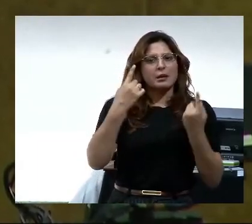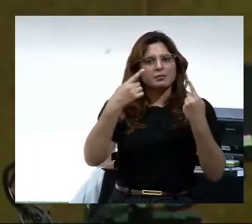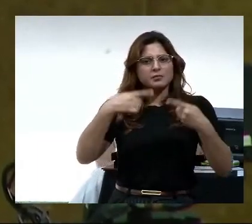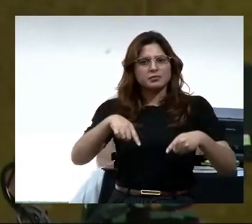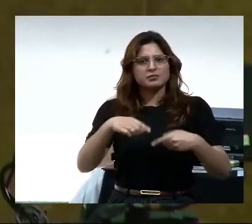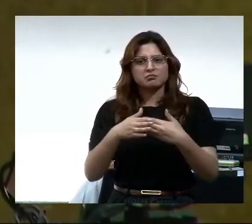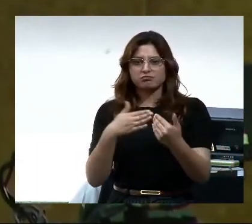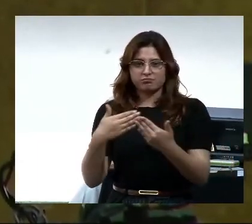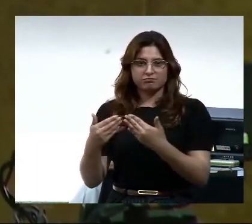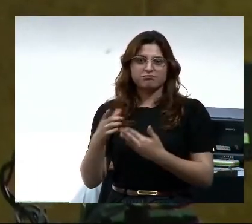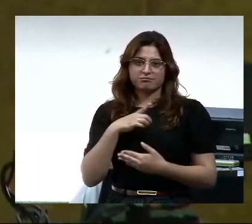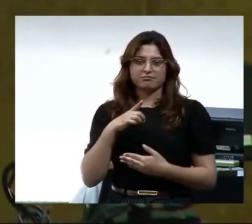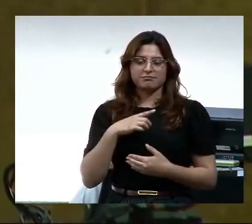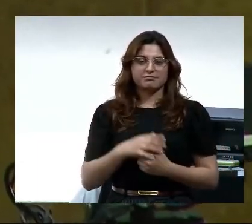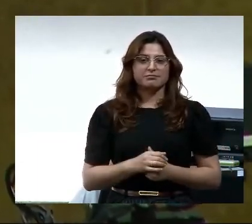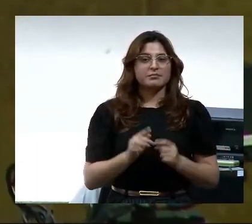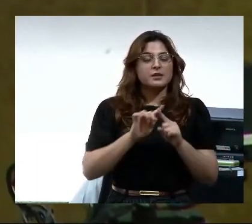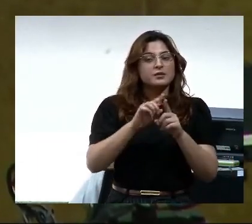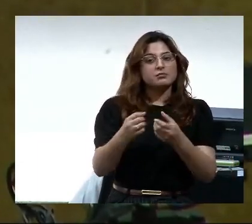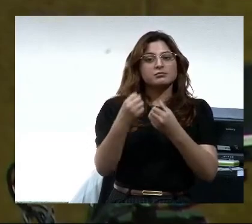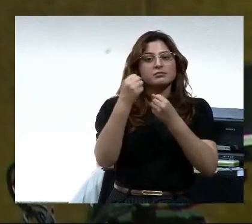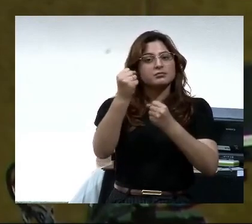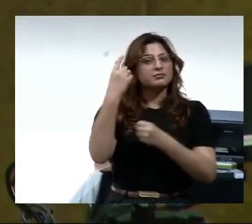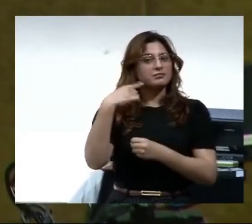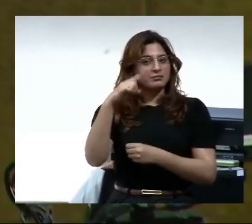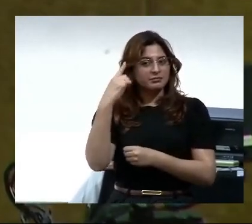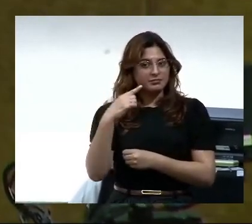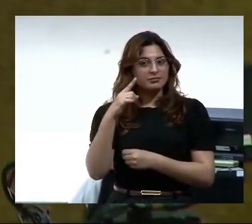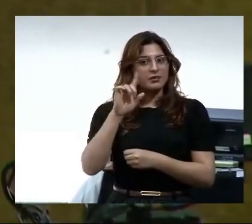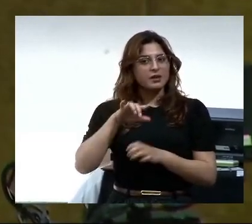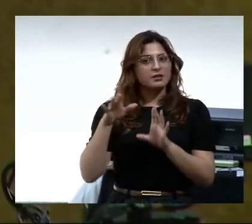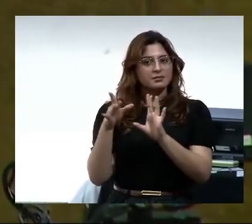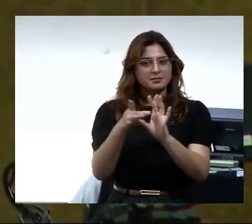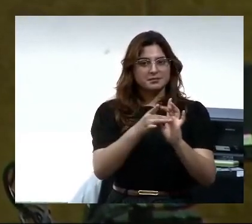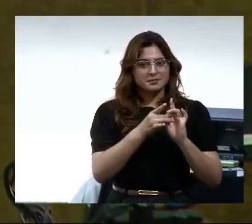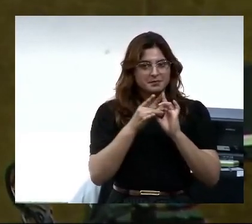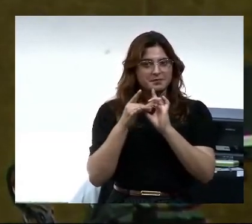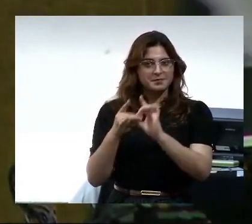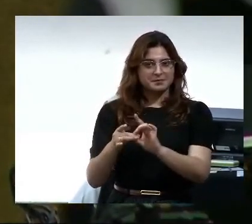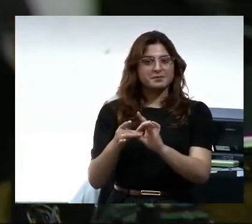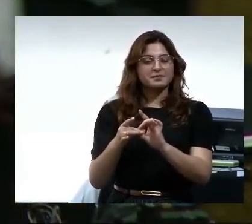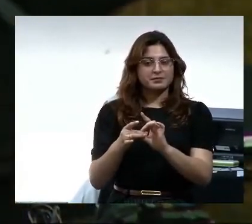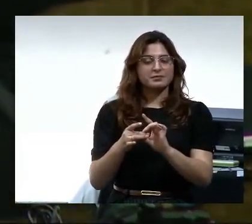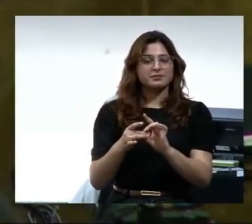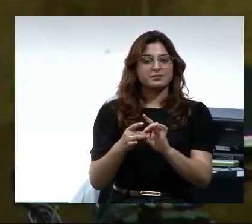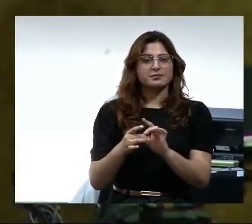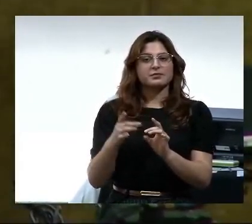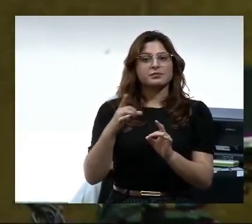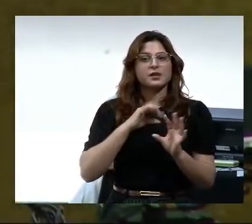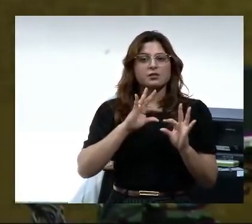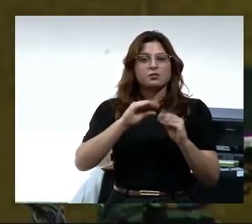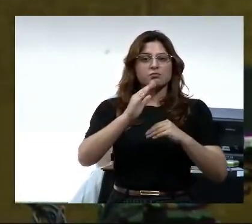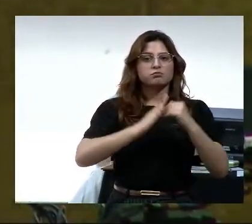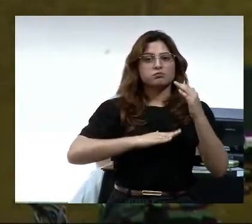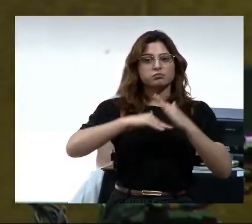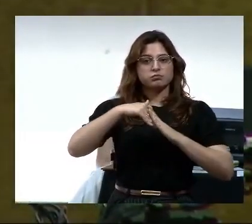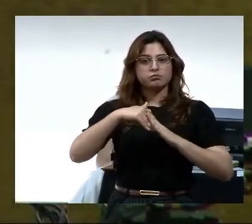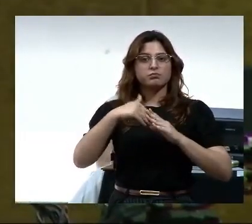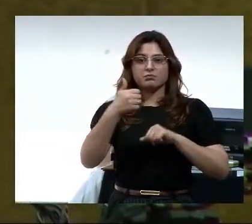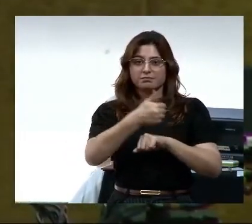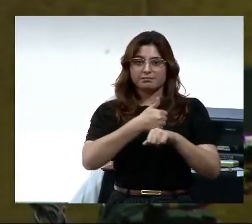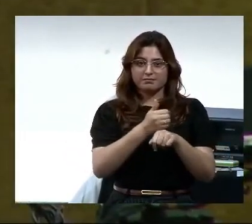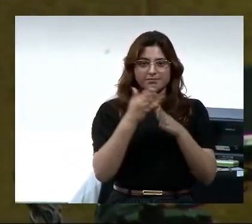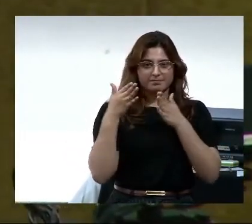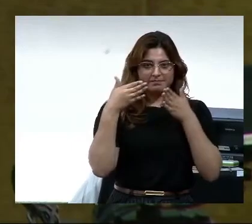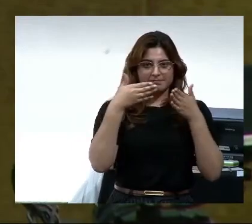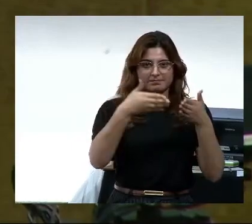políticas. Afinal, a força da advocacia vem justamente da nossa união em torno das questões da nossa profissão. E